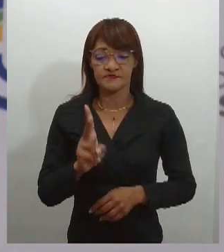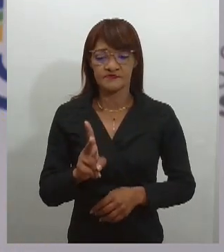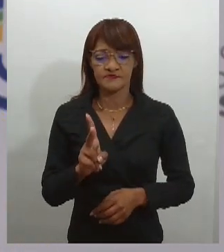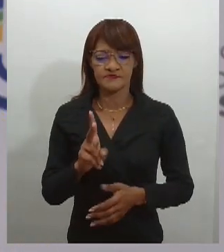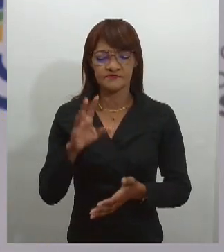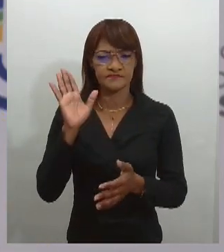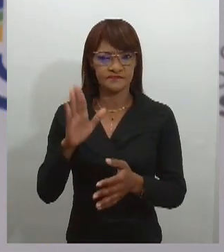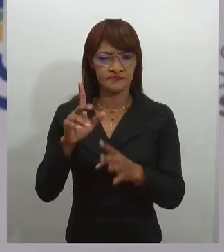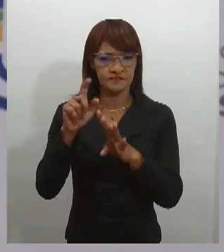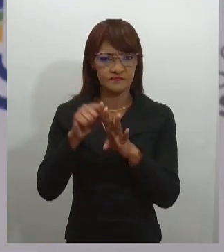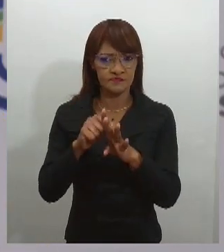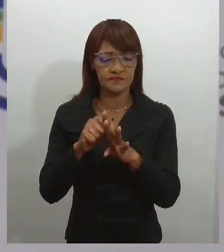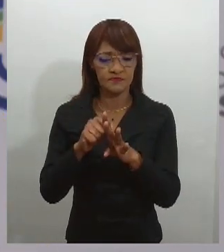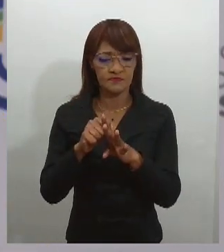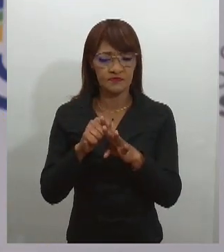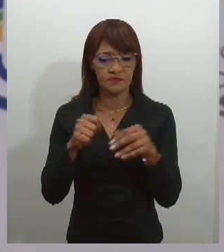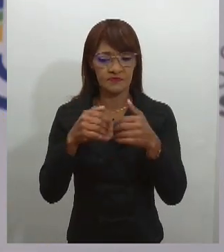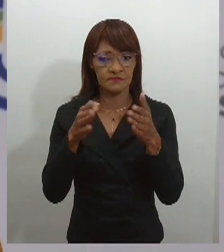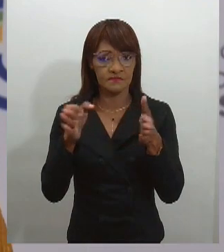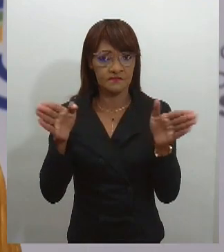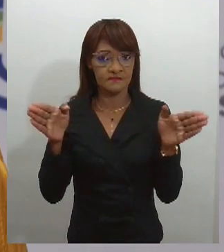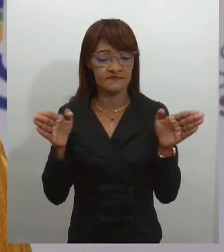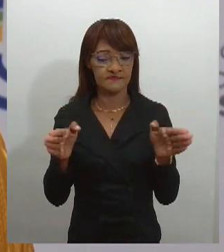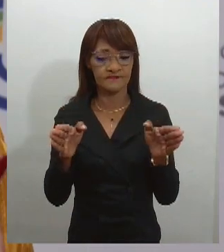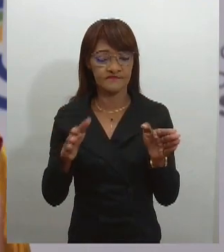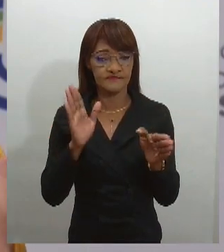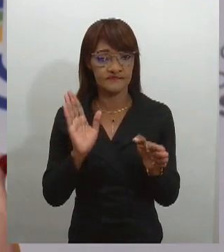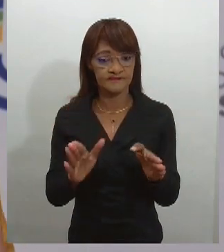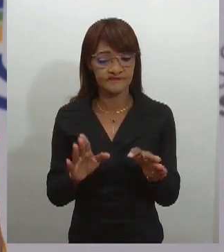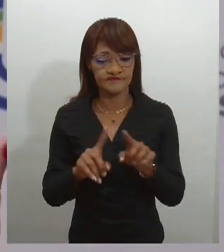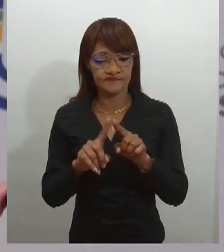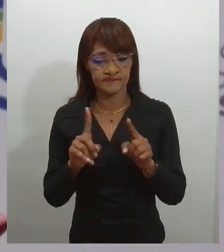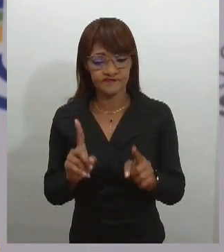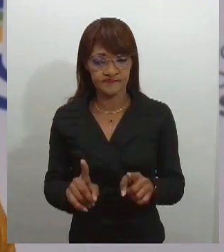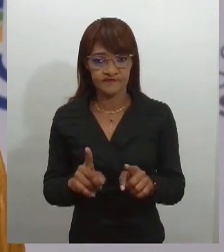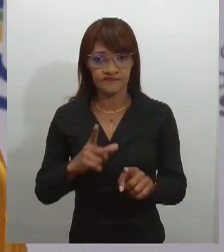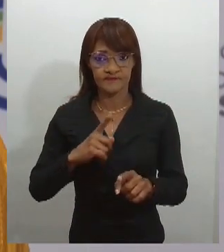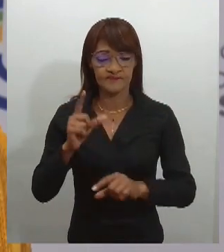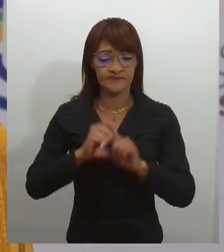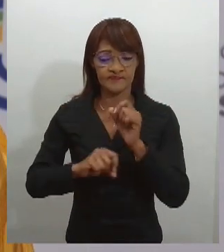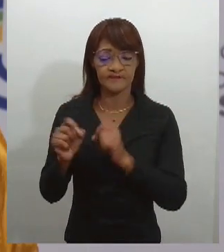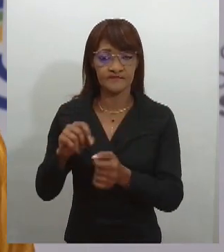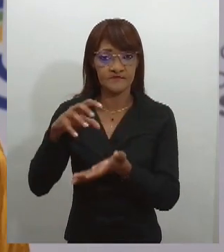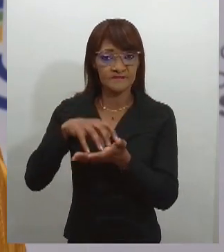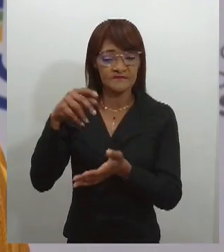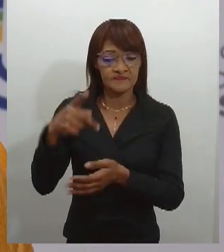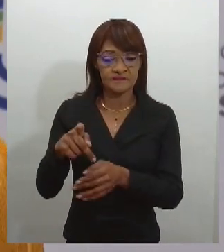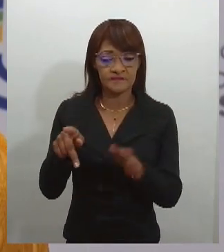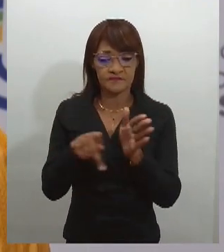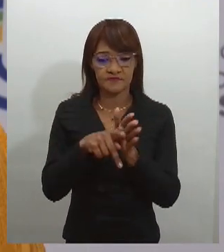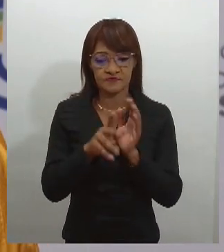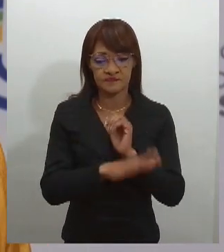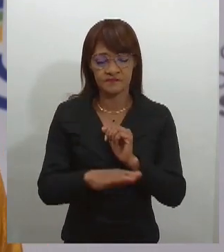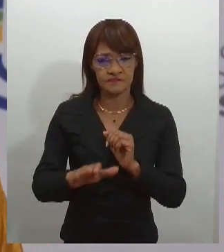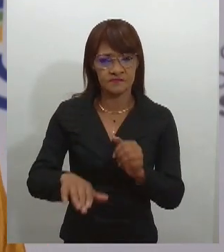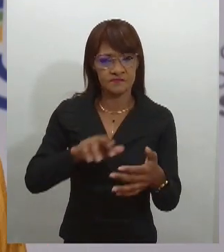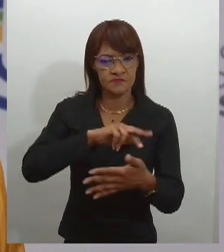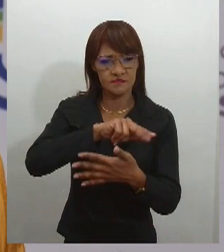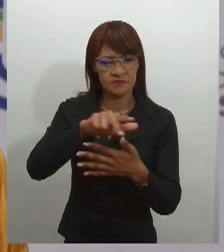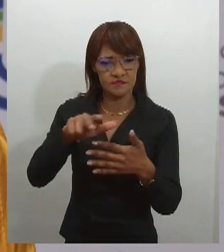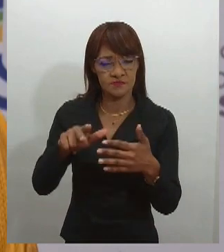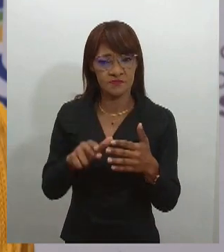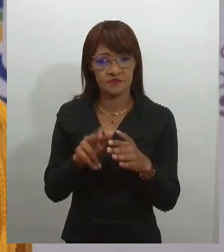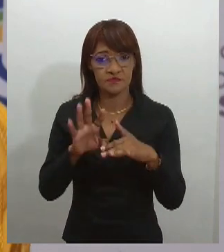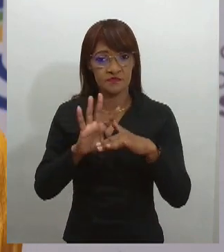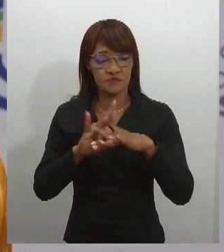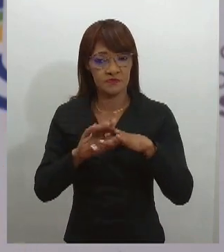verdade, que foi aberto lá em Aquidabã, o Centro Florescer, que é para as crianças neurodivergentes, neuroatípicas. Então,